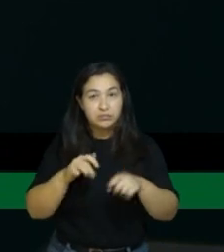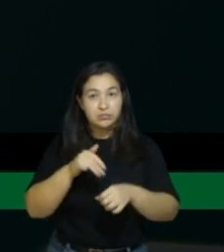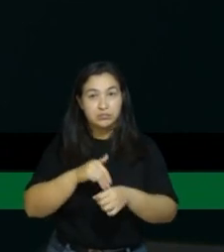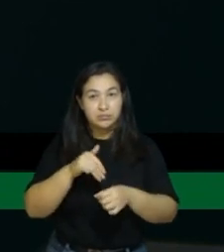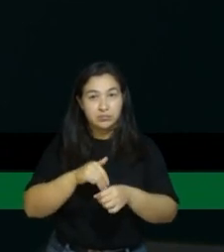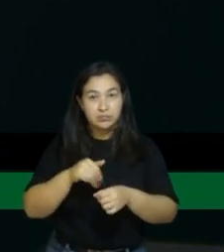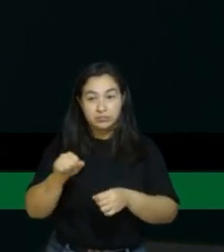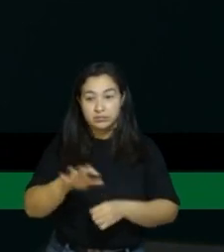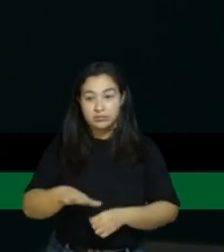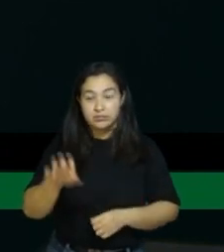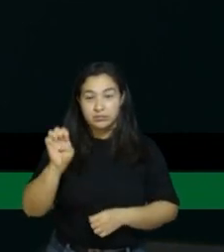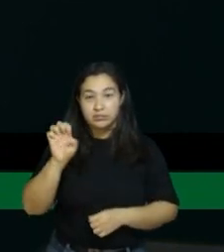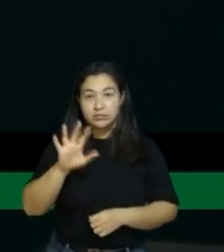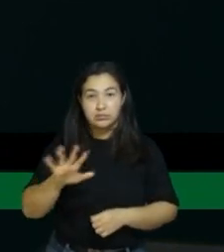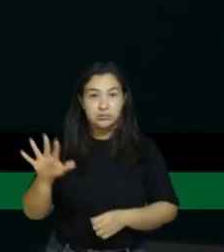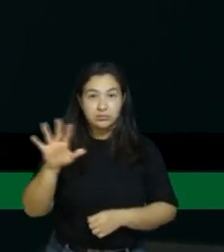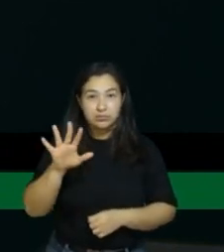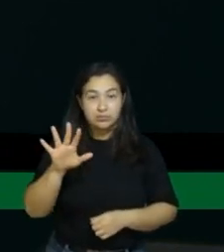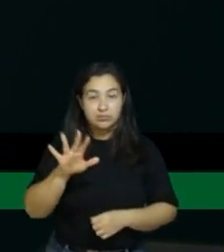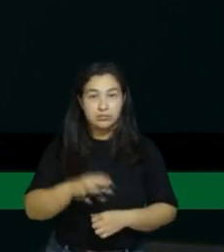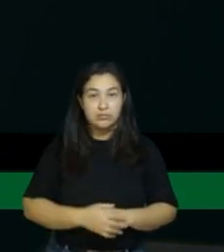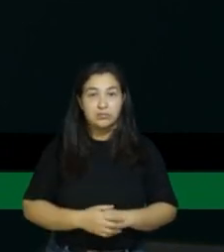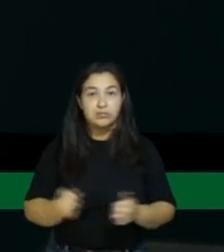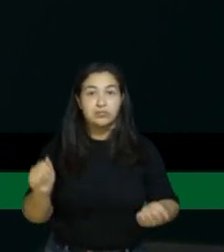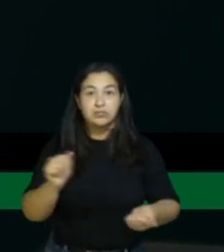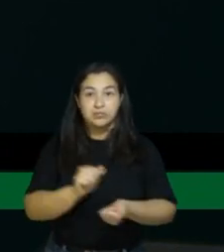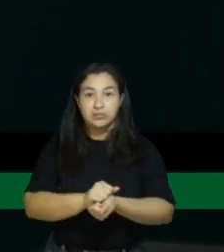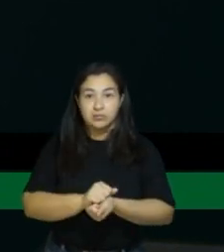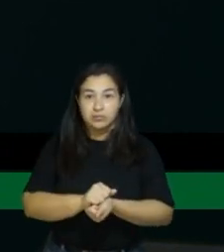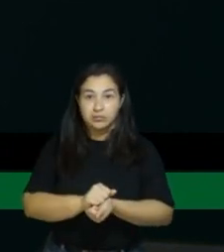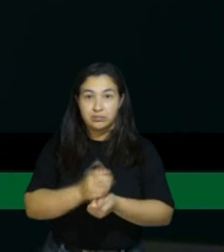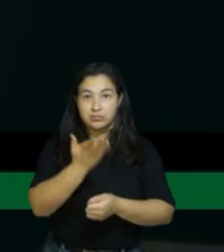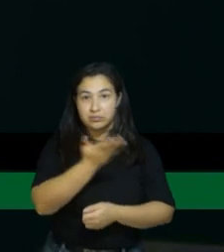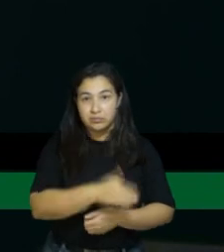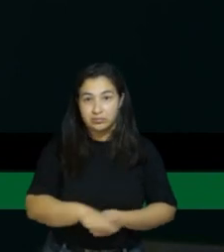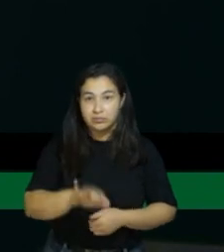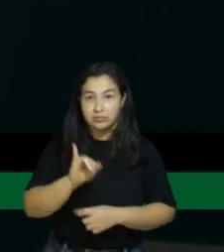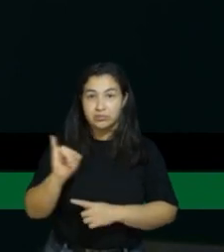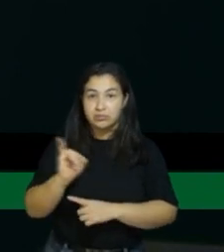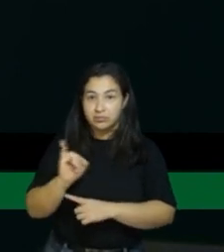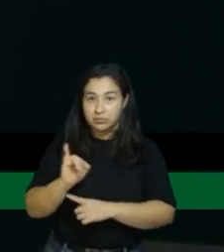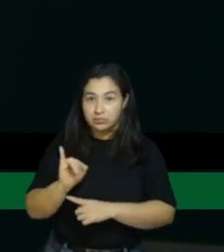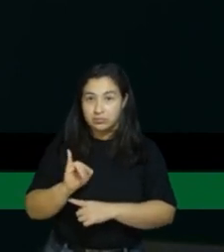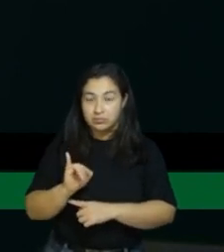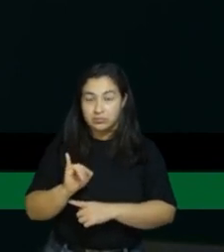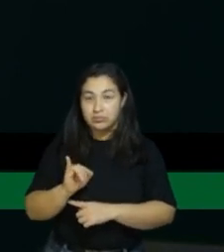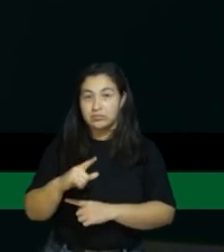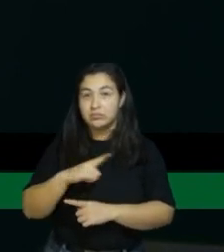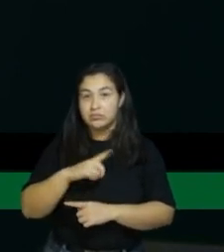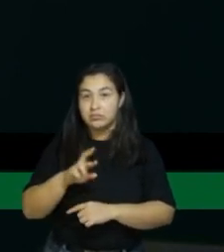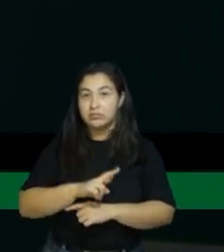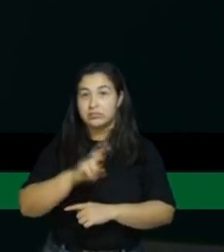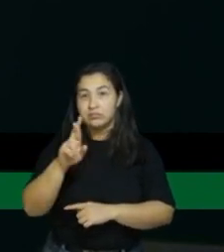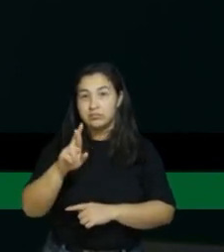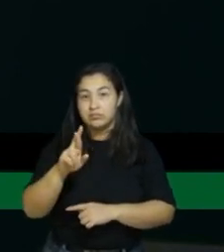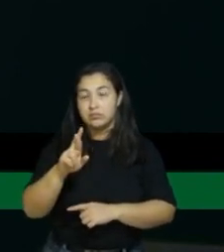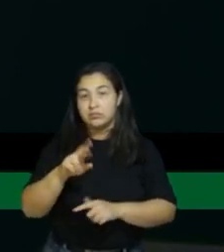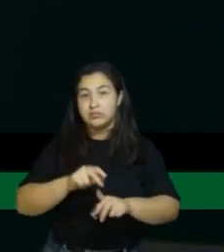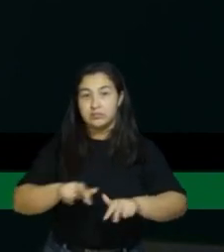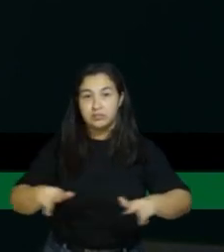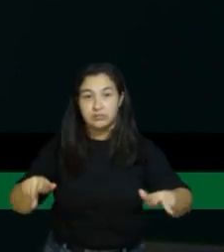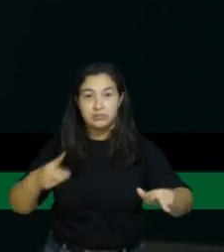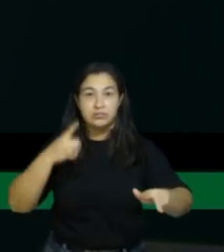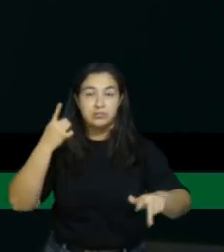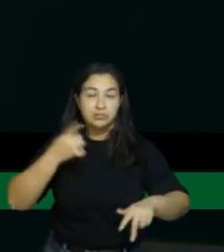europeu do Vale europeu junto com a bancada do Vale do Itajaí onde tivemos ali representados pelo Deputado Óscar gus Deputado